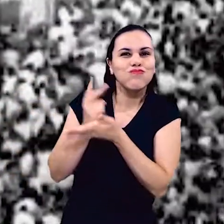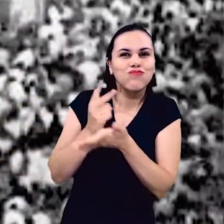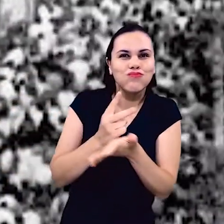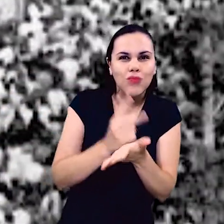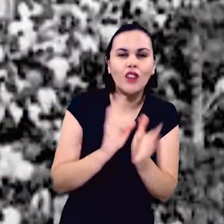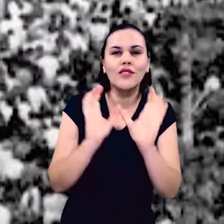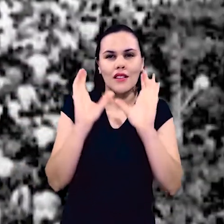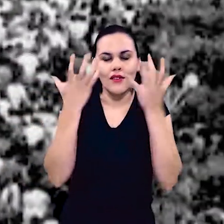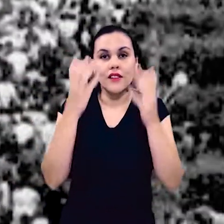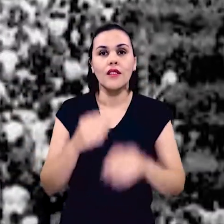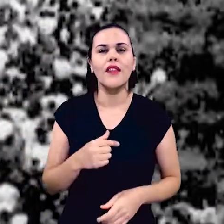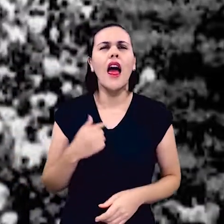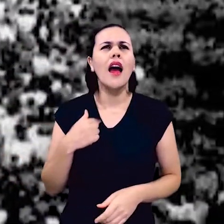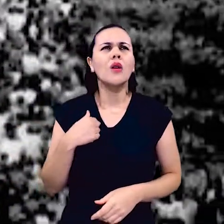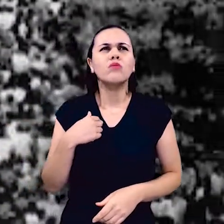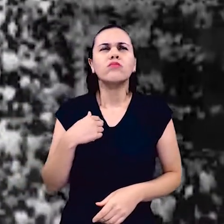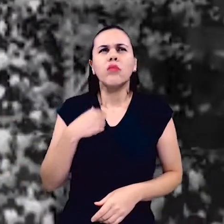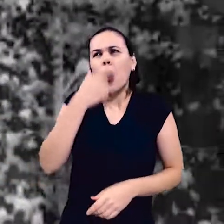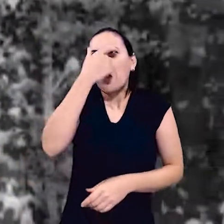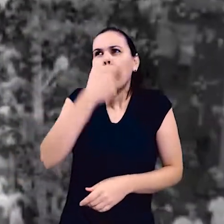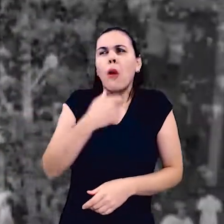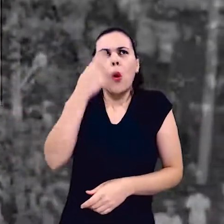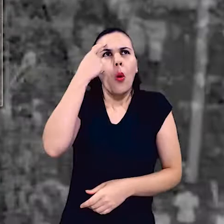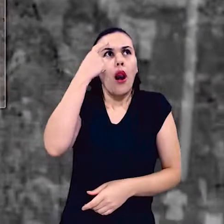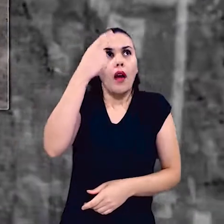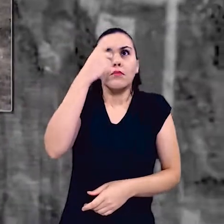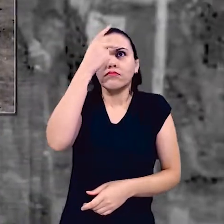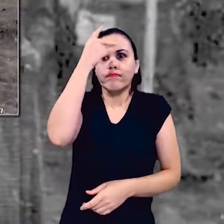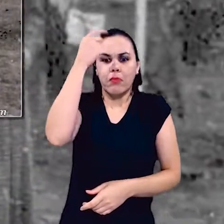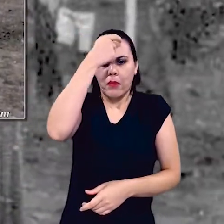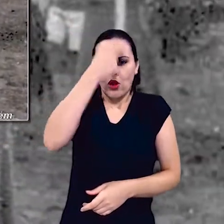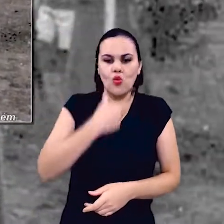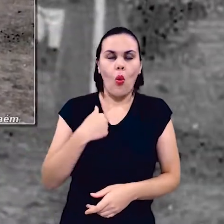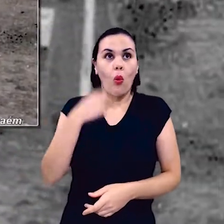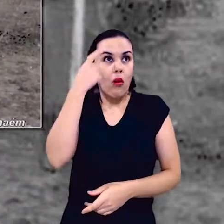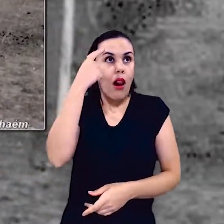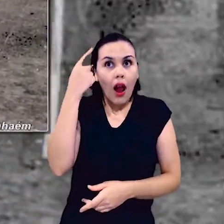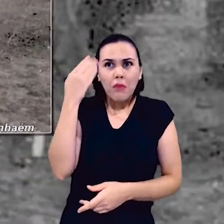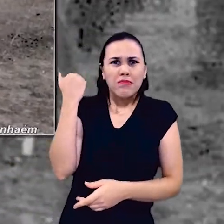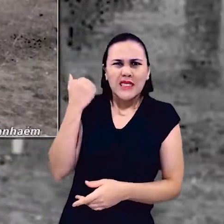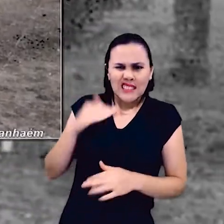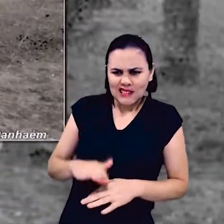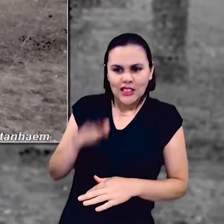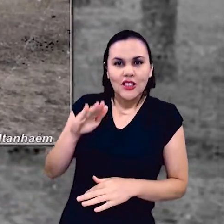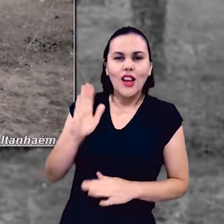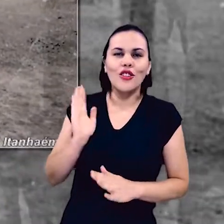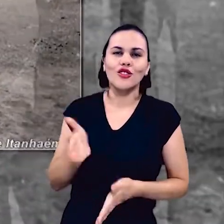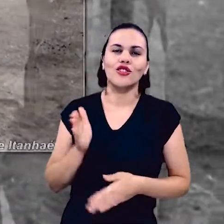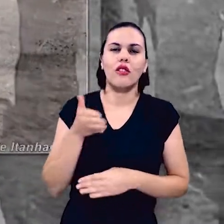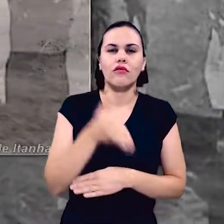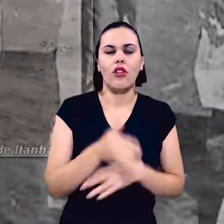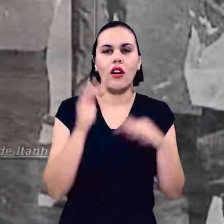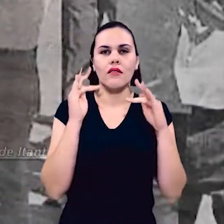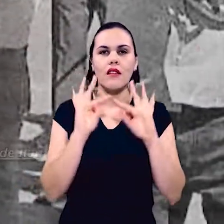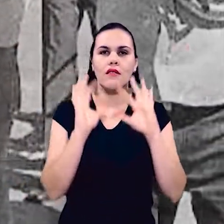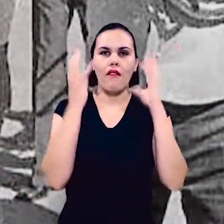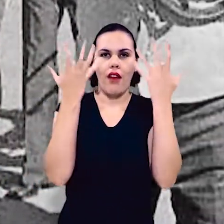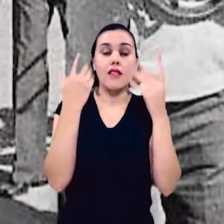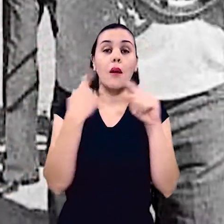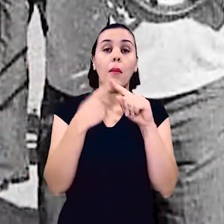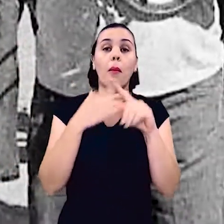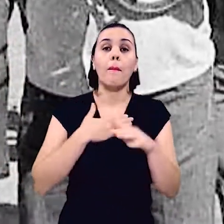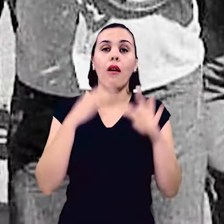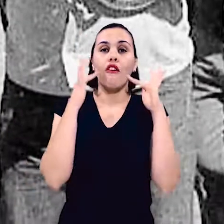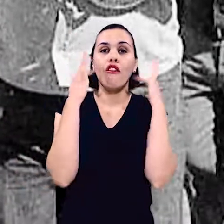gerações envolvidas nesse festejo secular. Eu desde que eu me conheço, assim, que eu lembro de mim como gente, né? Eu já participo dessa festa, porque a